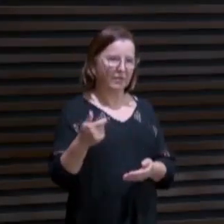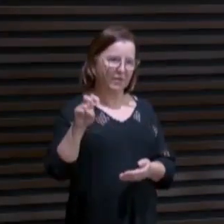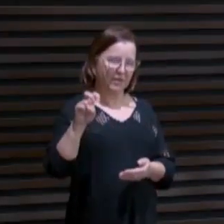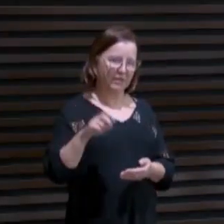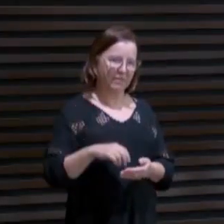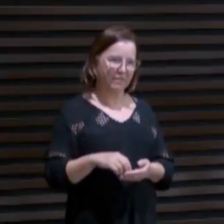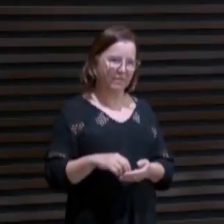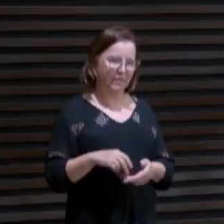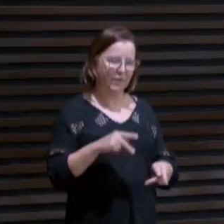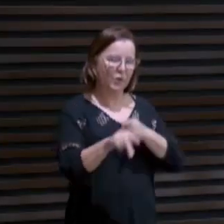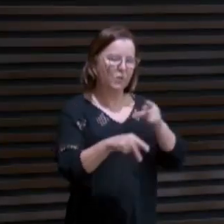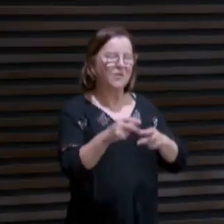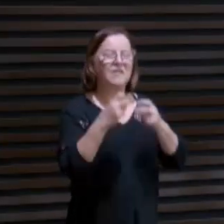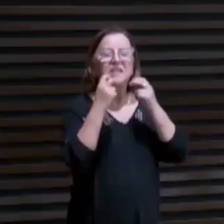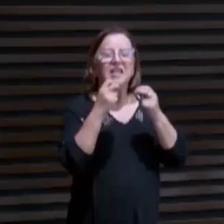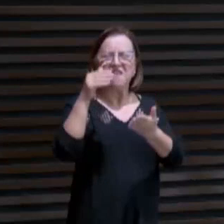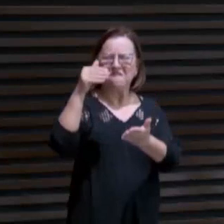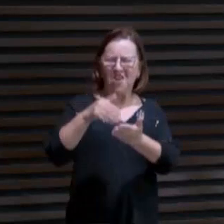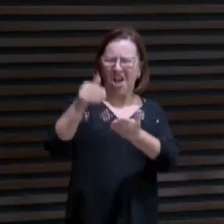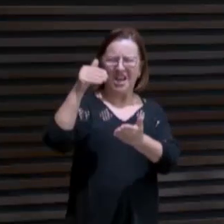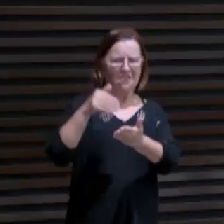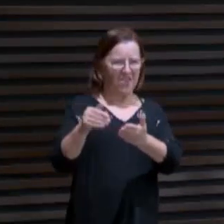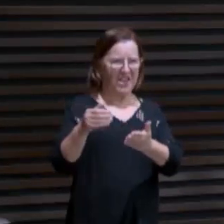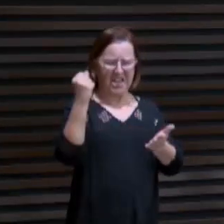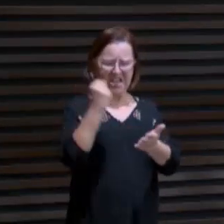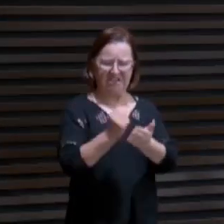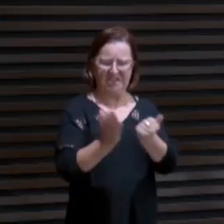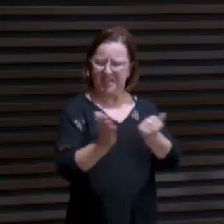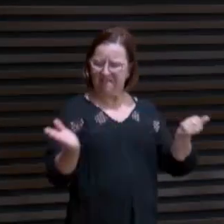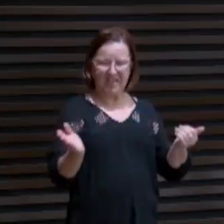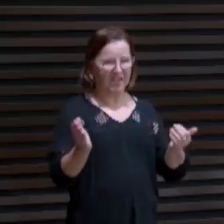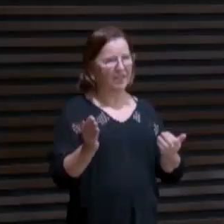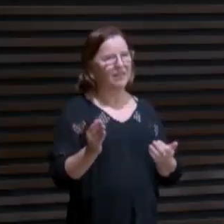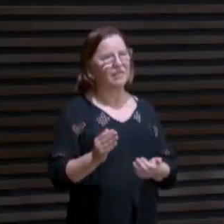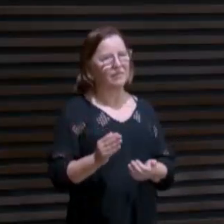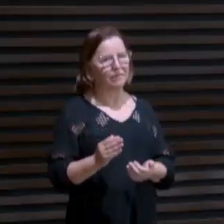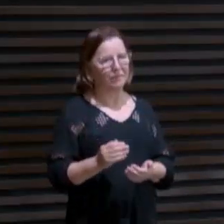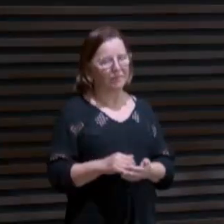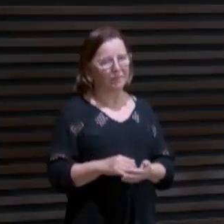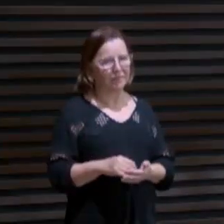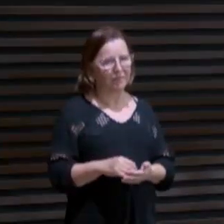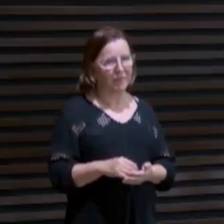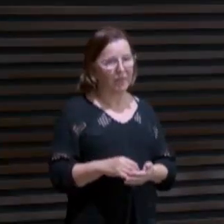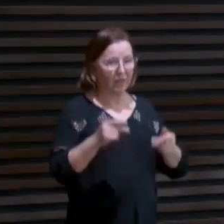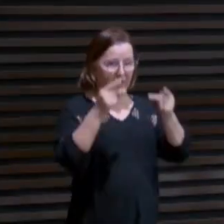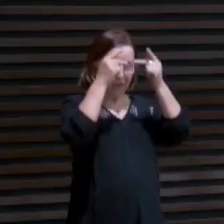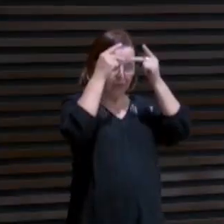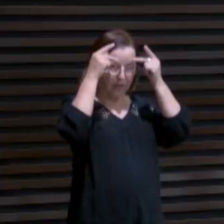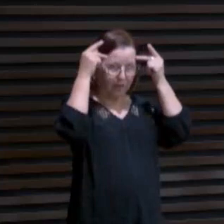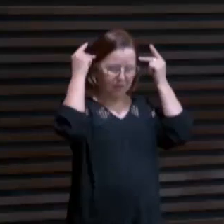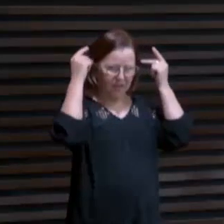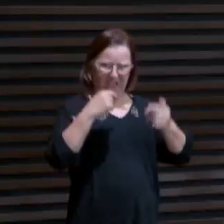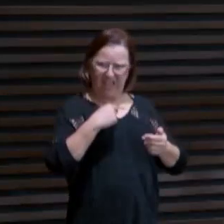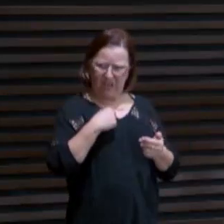Eles, porém, clamavam: Fora, fora, crucifica-o. Disse-lhes Pilatos: Hei de crucificar o vosso